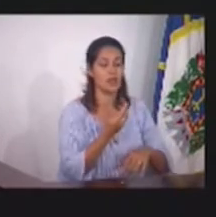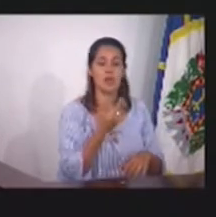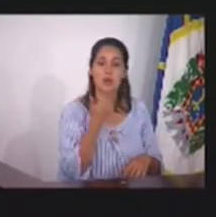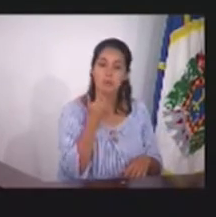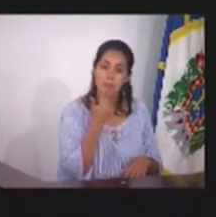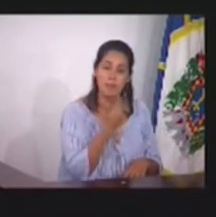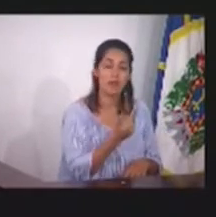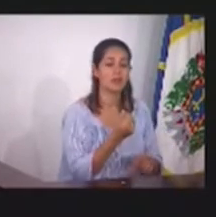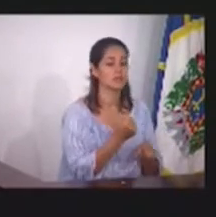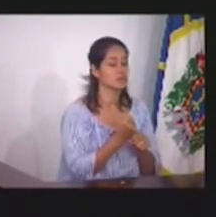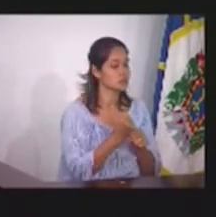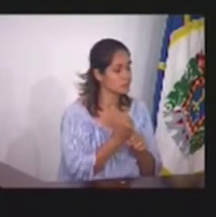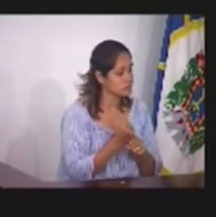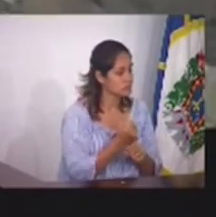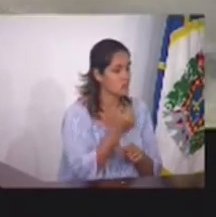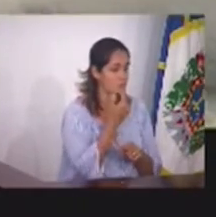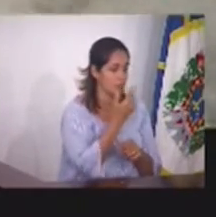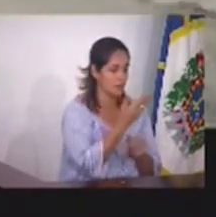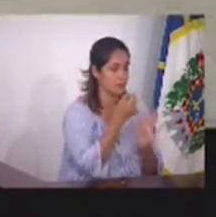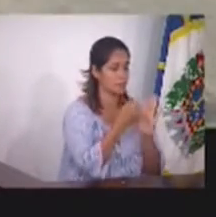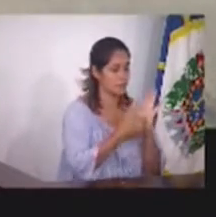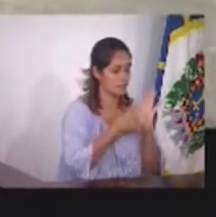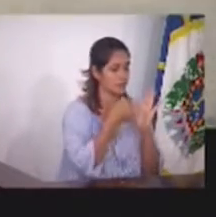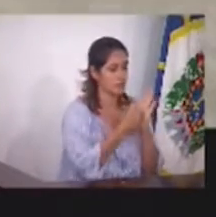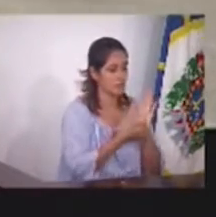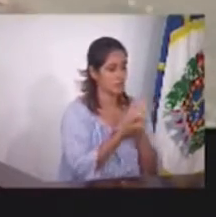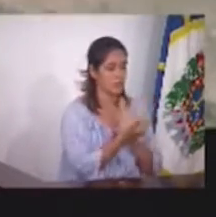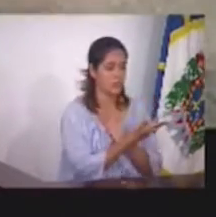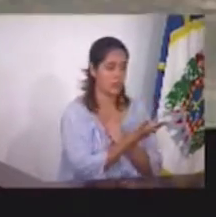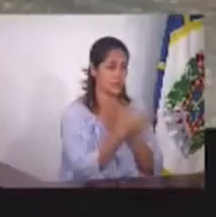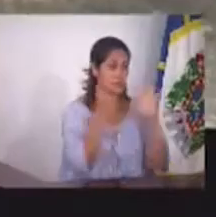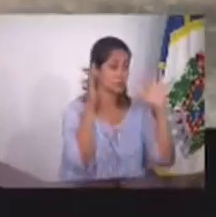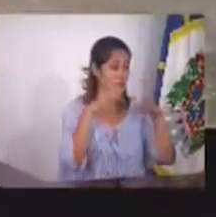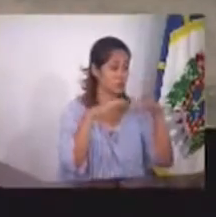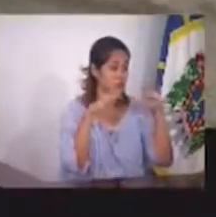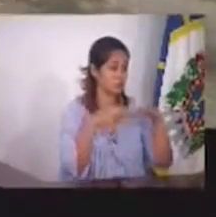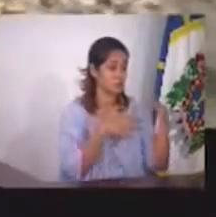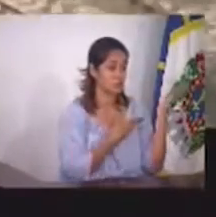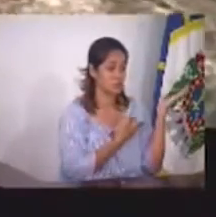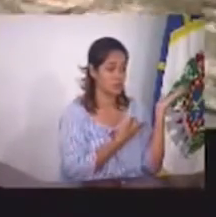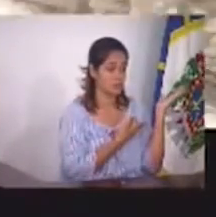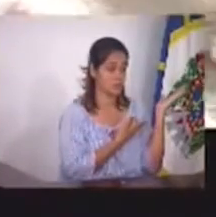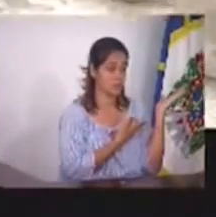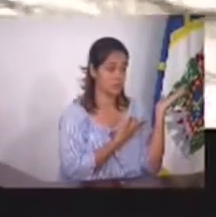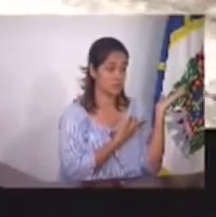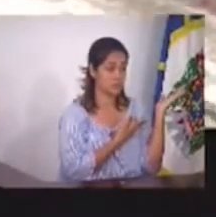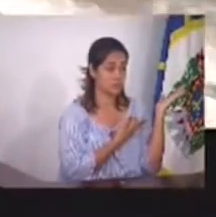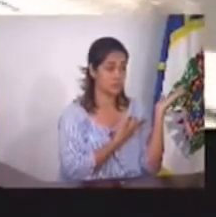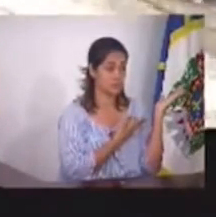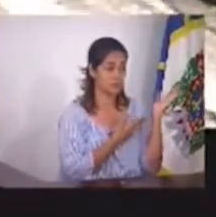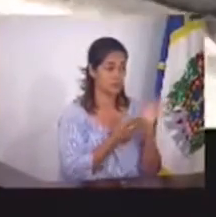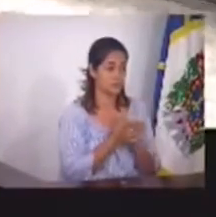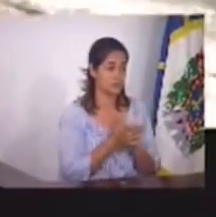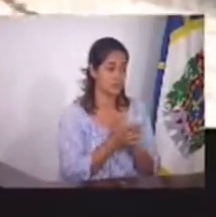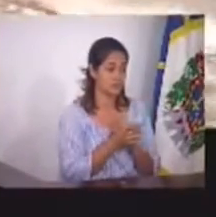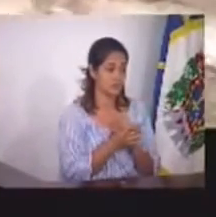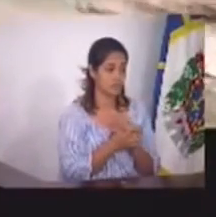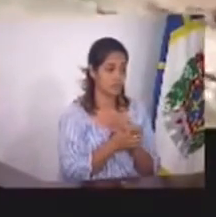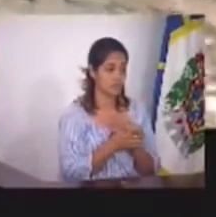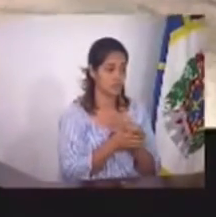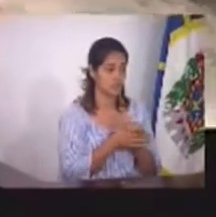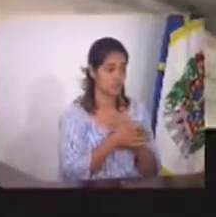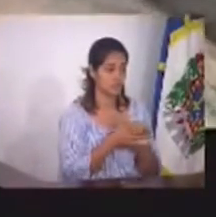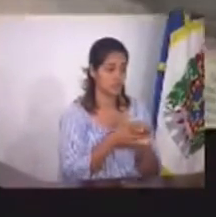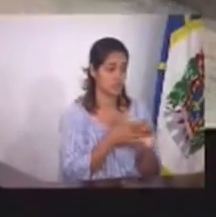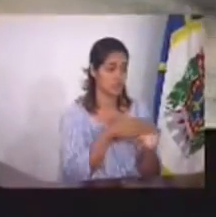solicitando para que esteja feio olha dá uma olhada não tem que vai lá tá tudo bem é chuva agora mas quando ela seca também não fez fazer essa aí é